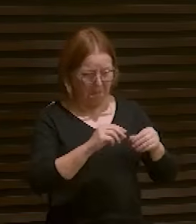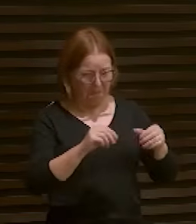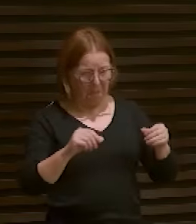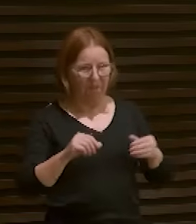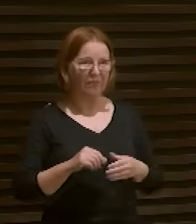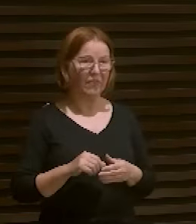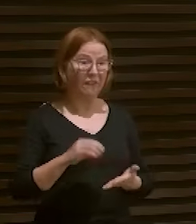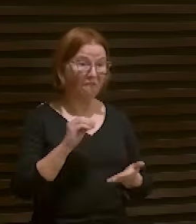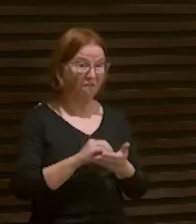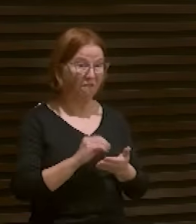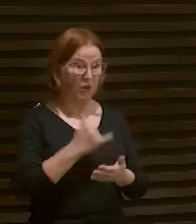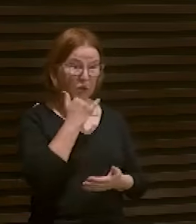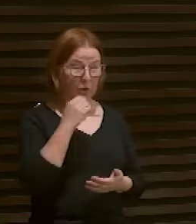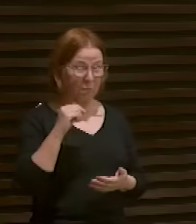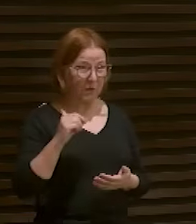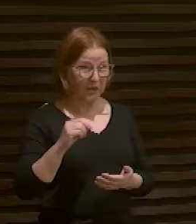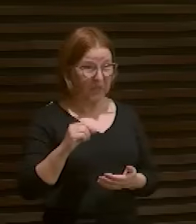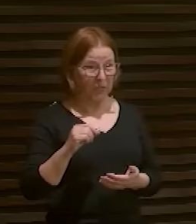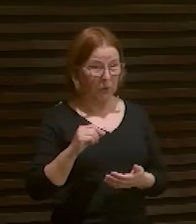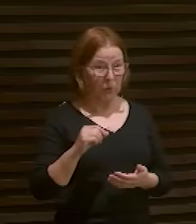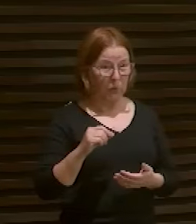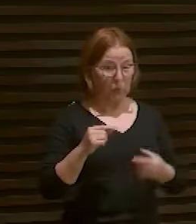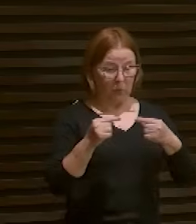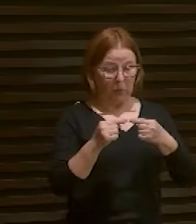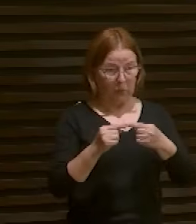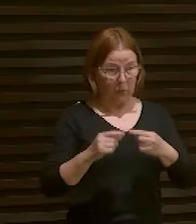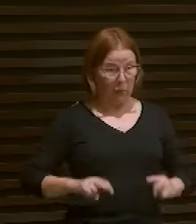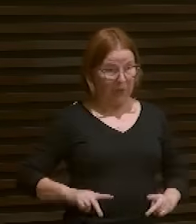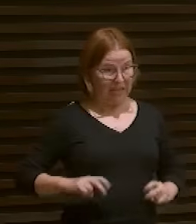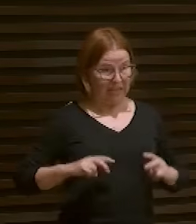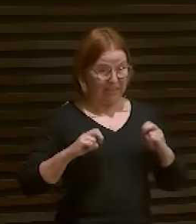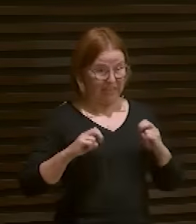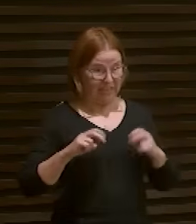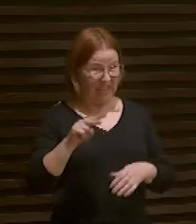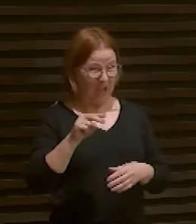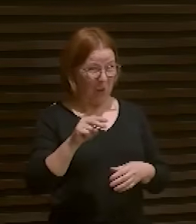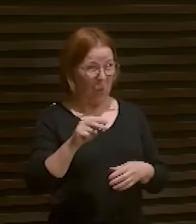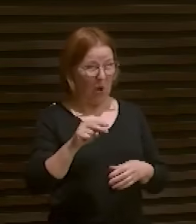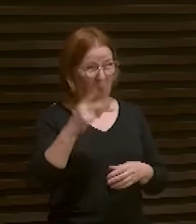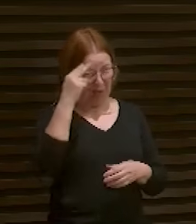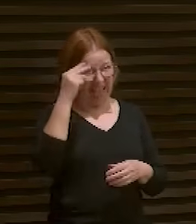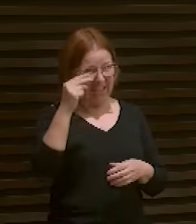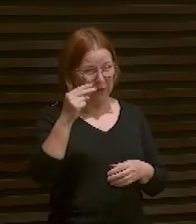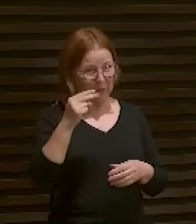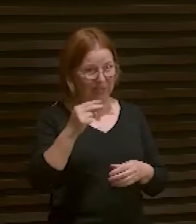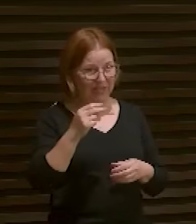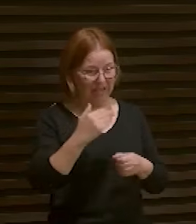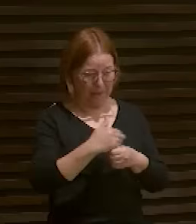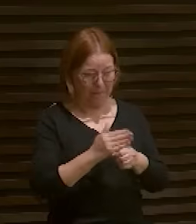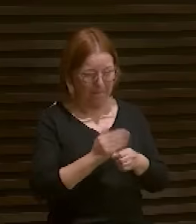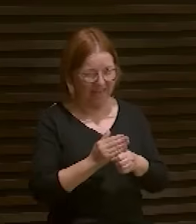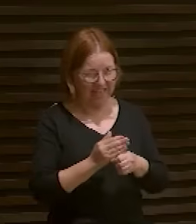perdão e determinados cânceres estão interligados, porque é igual a batata. Você vai guardando aquilo, e